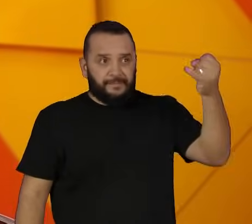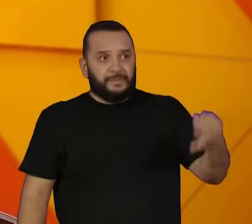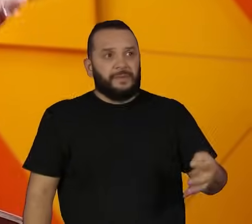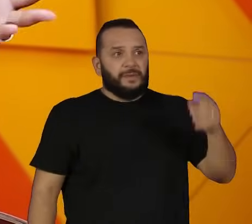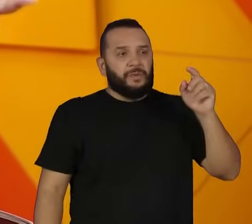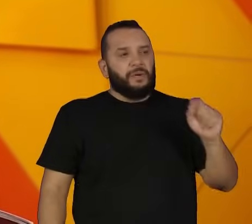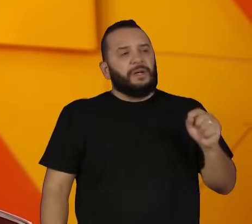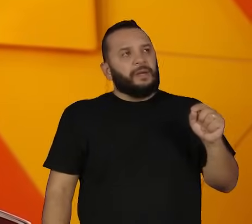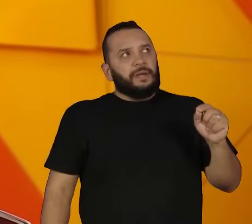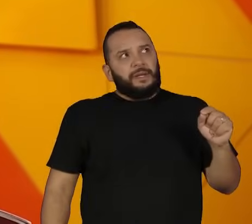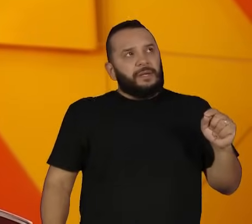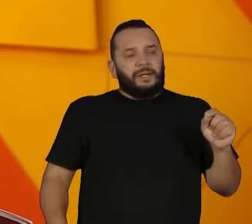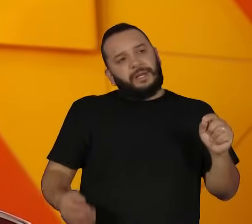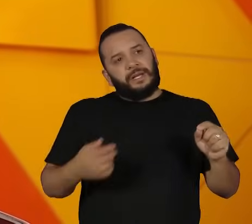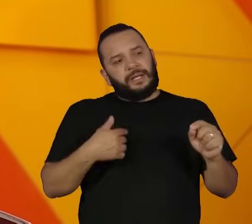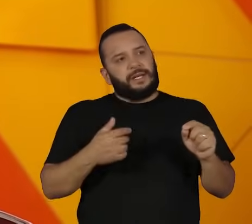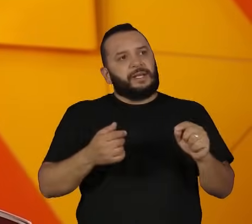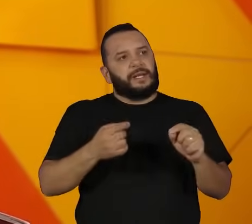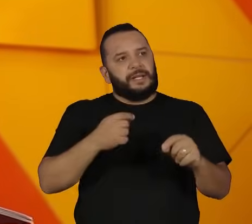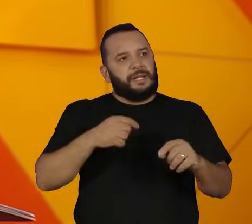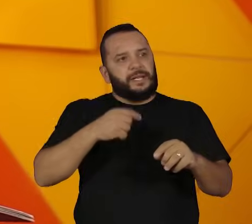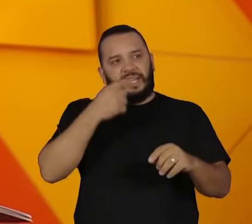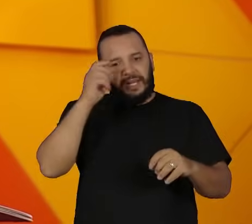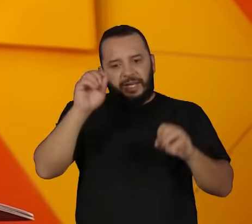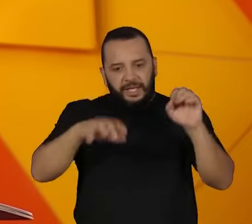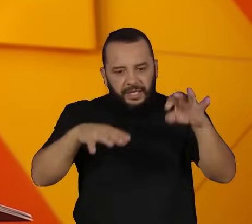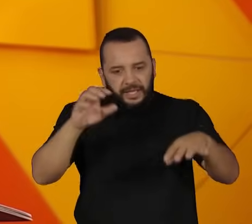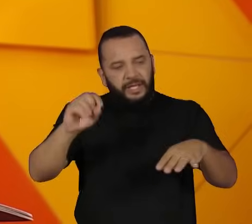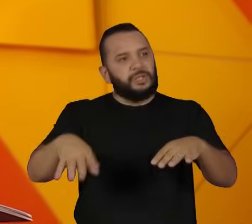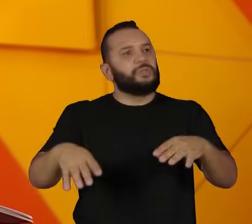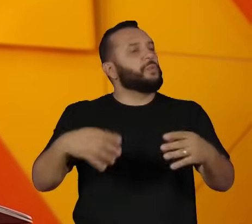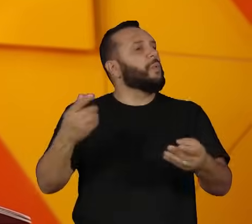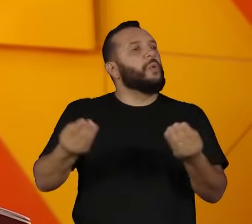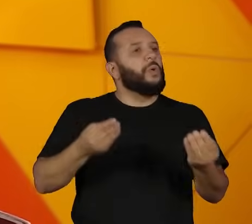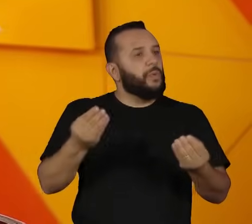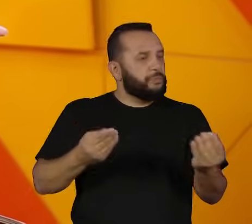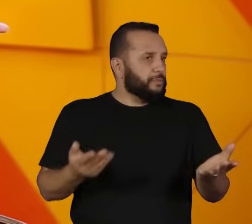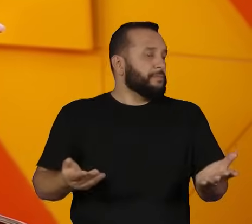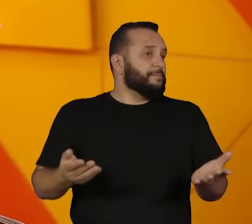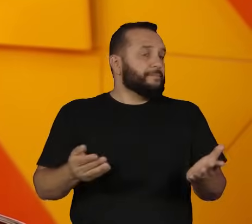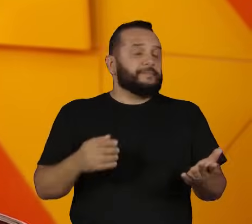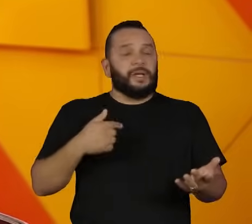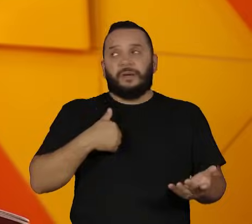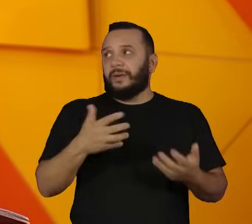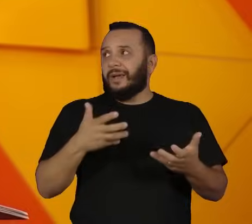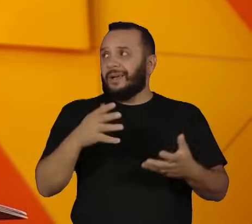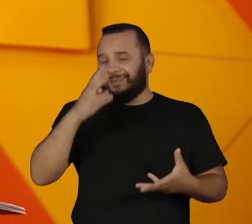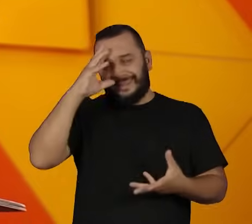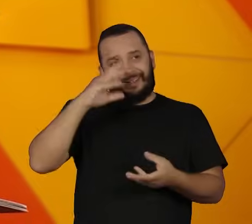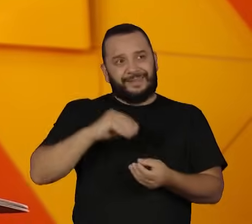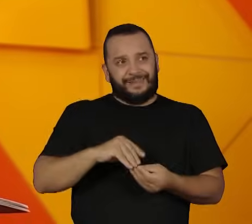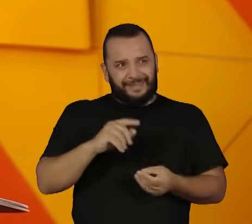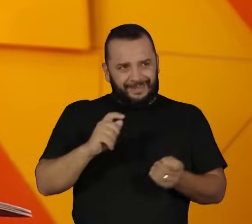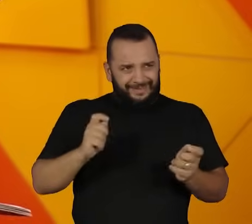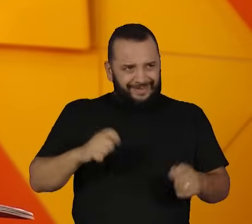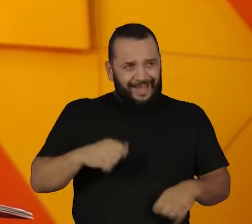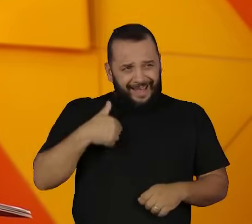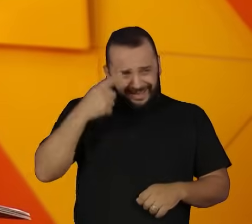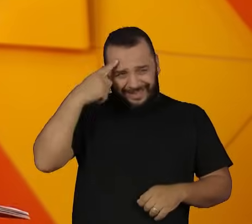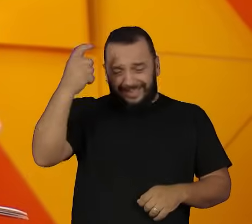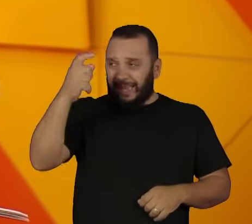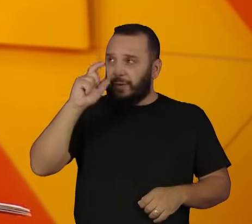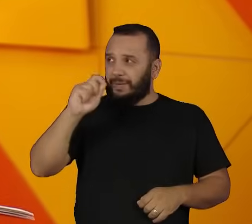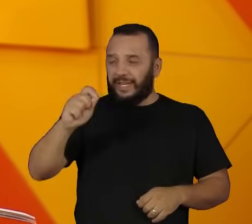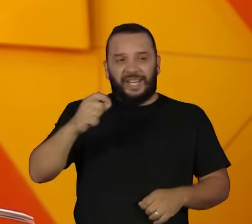de destinos de resíduos e eu quero entender de vocês, assim, o que vocês acham? O lixo zero, essa ideia da